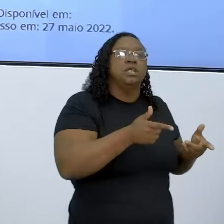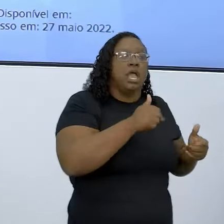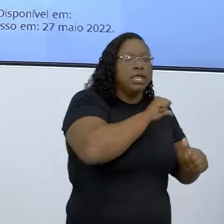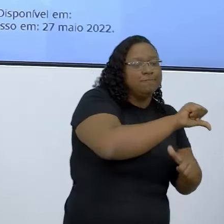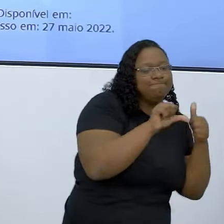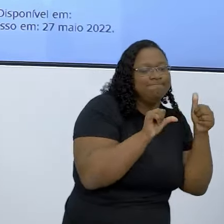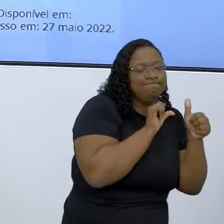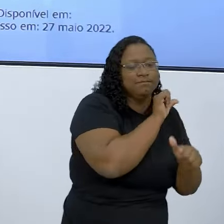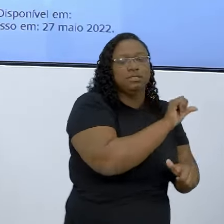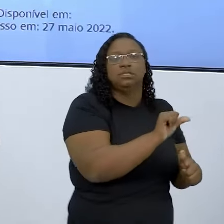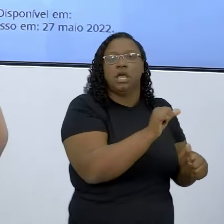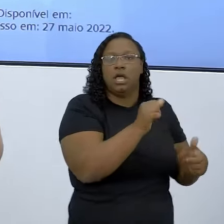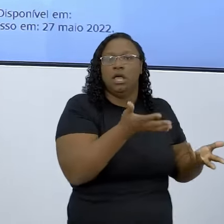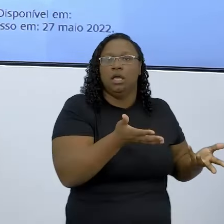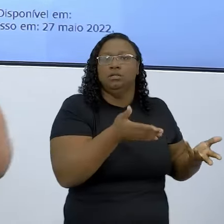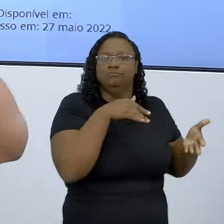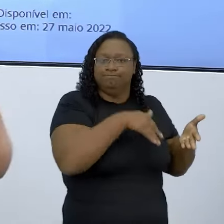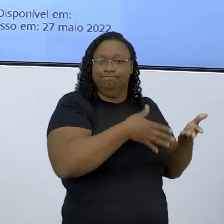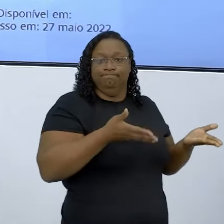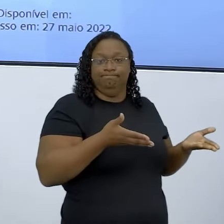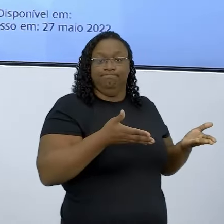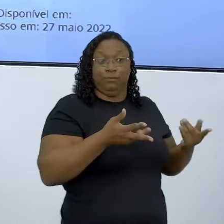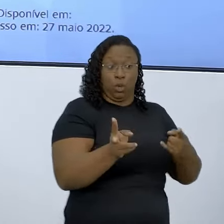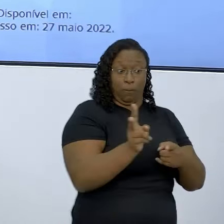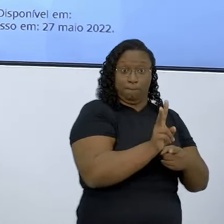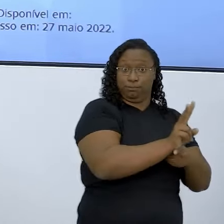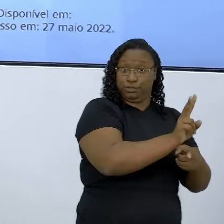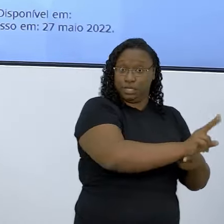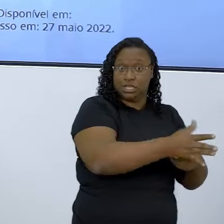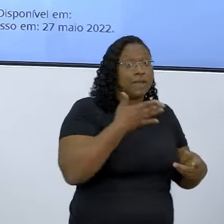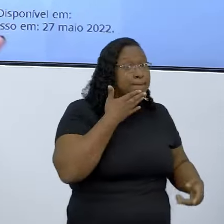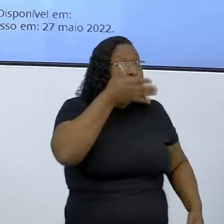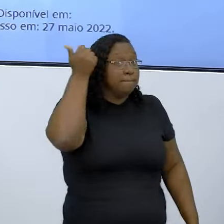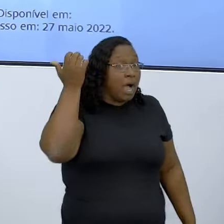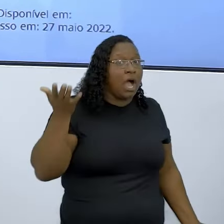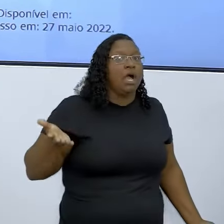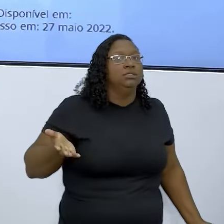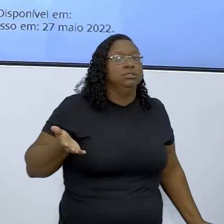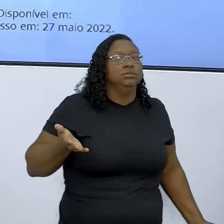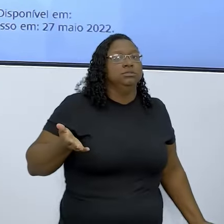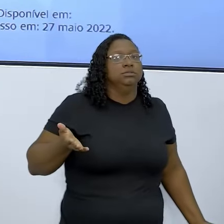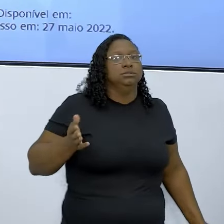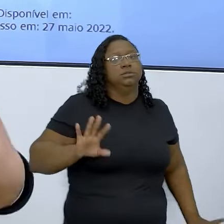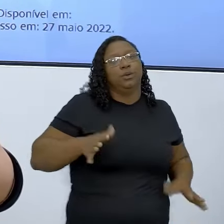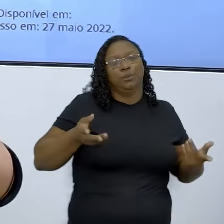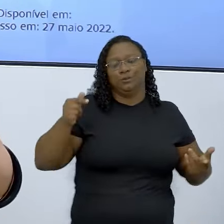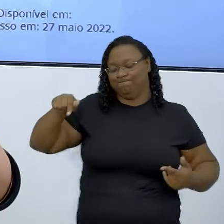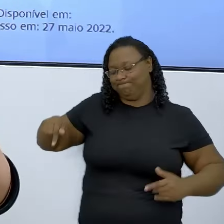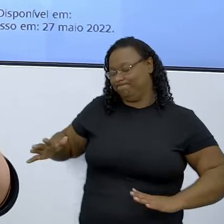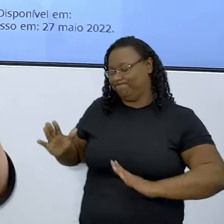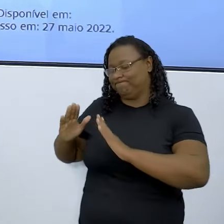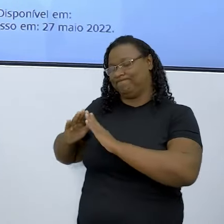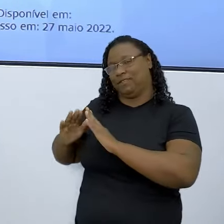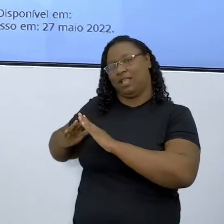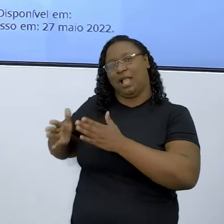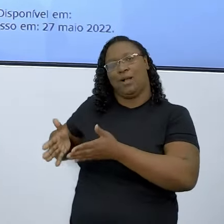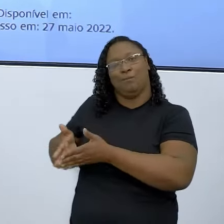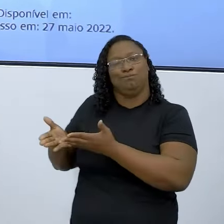essa situação, de se prevenir desses aspectos, do que quando você fala de um lugar mais pobre, né?